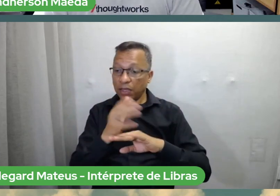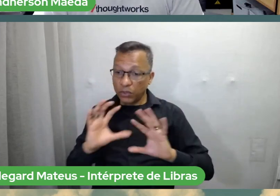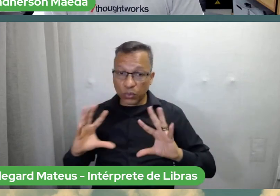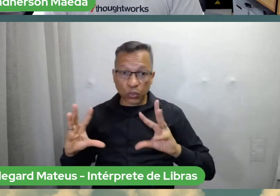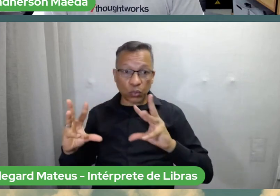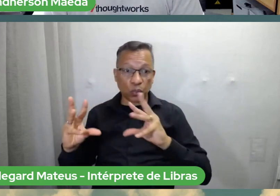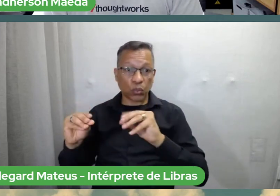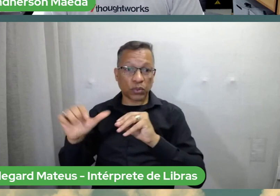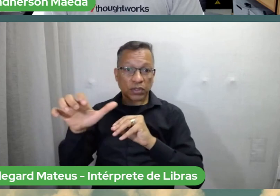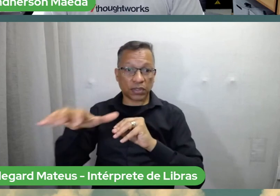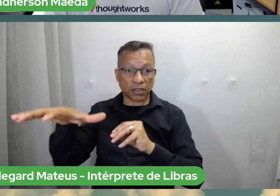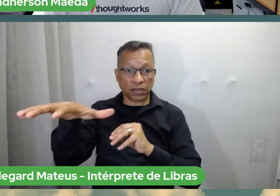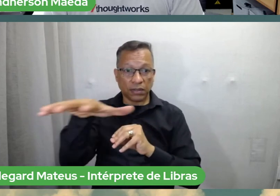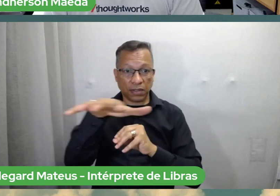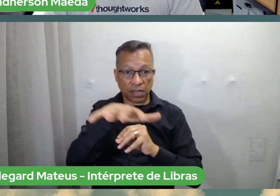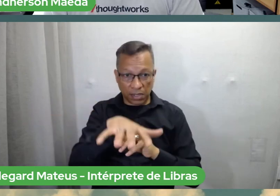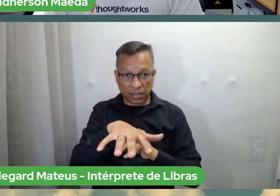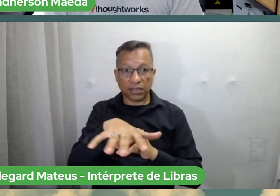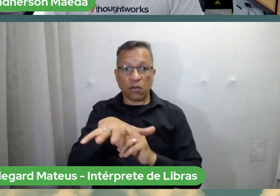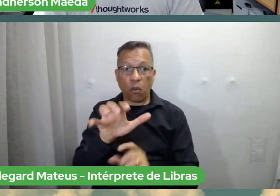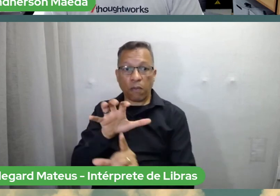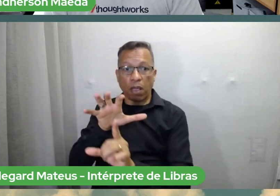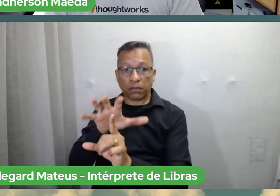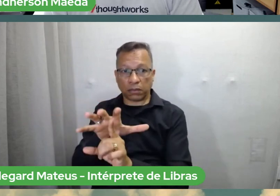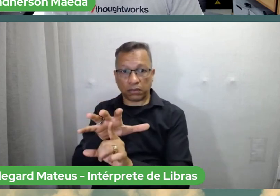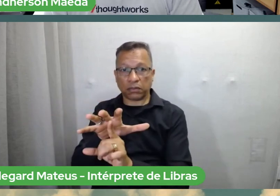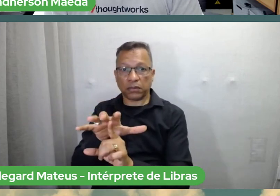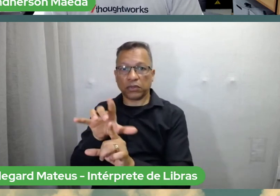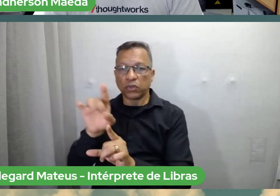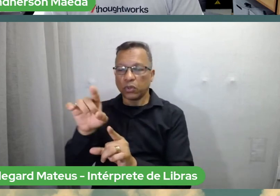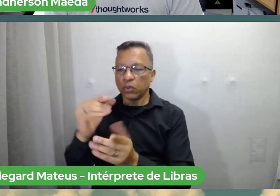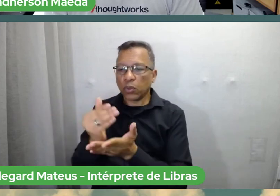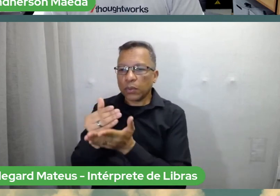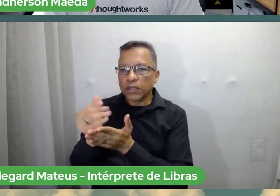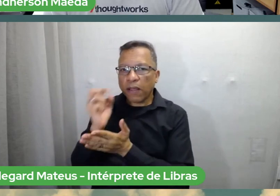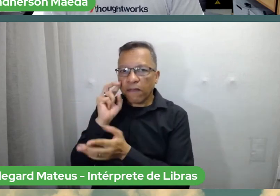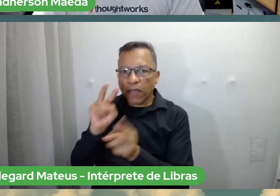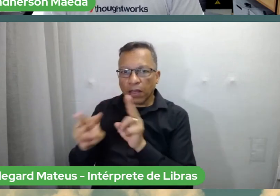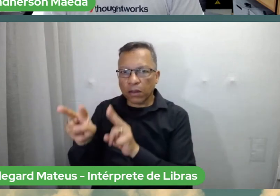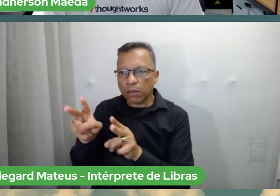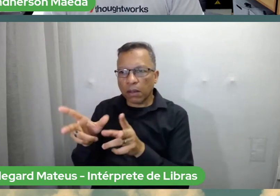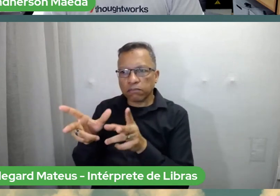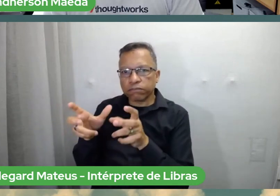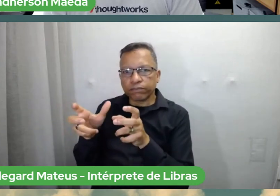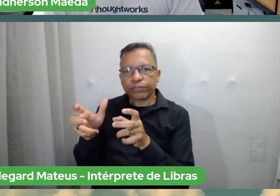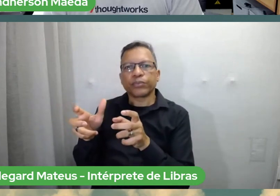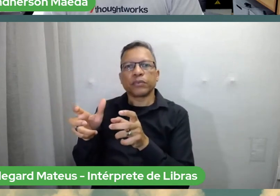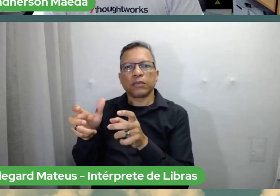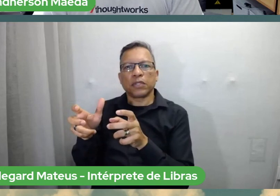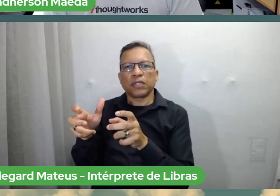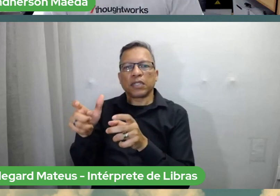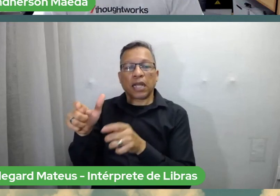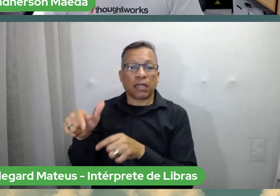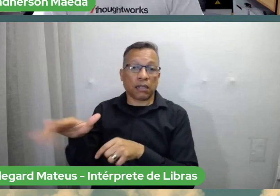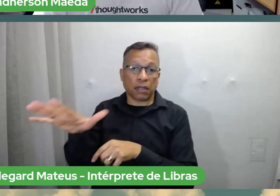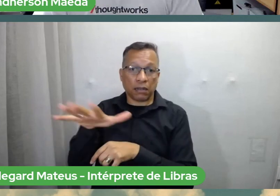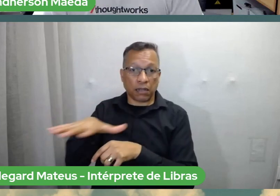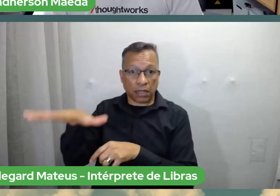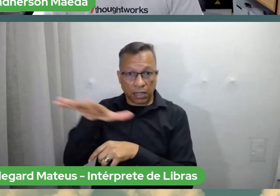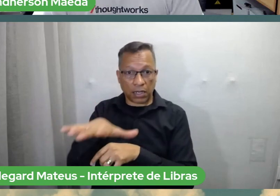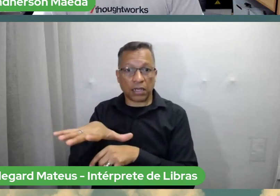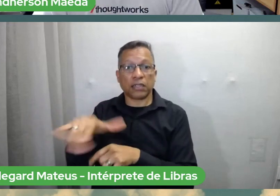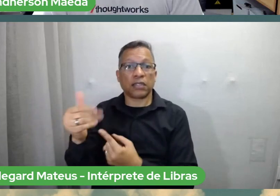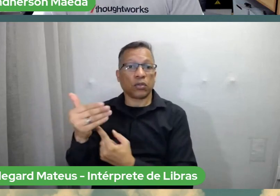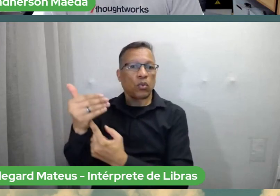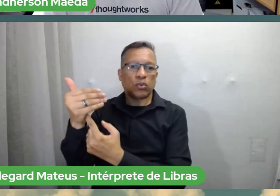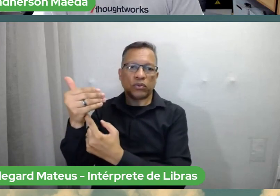áreas que são impactadas, não somente olhar por uma perspectiva da área de tecnologia. Tá? Então, é importante